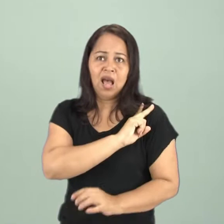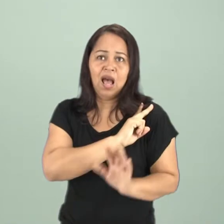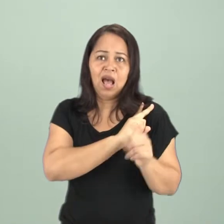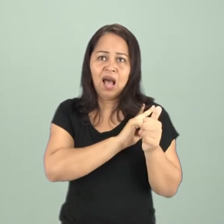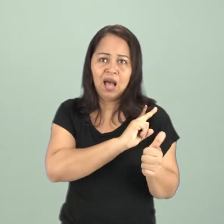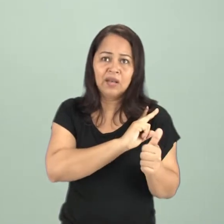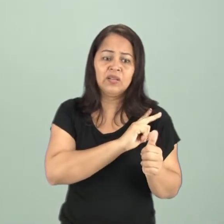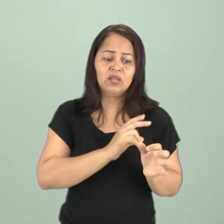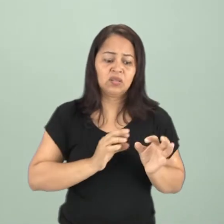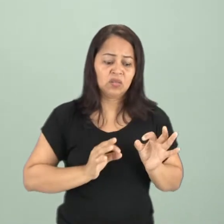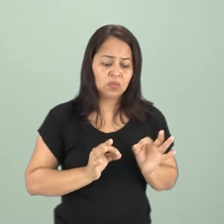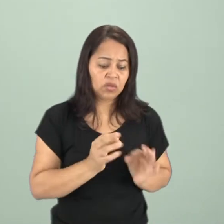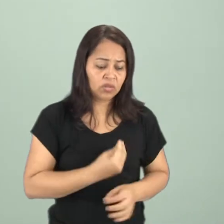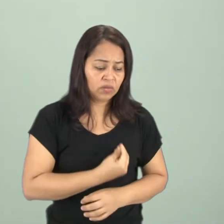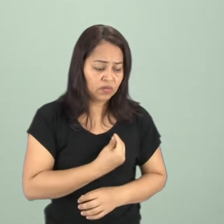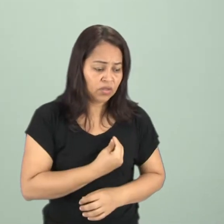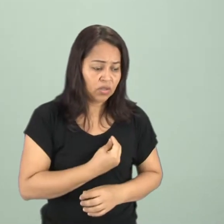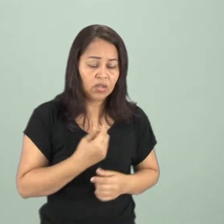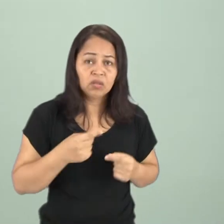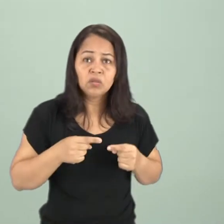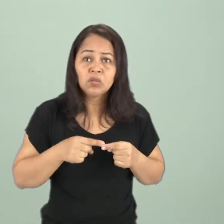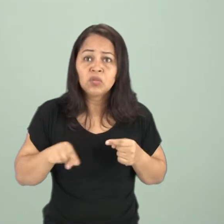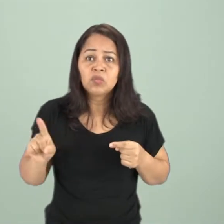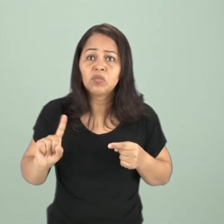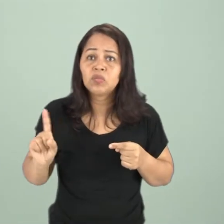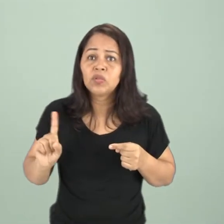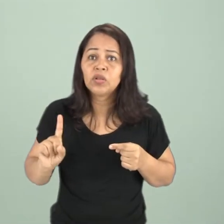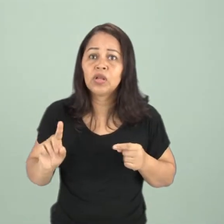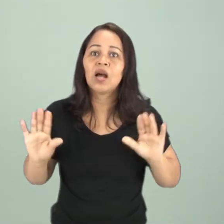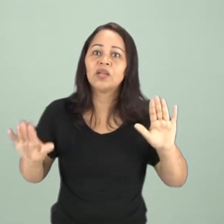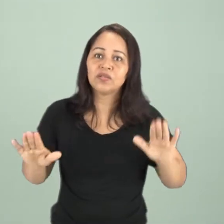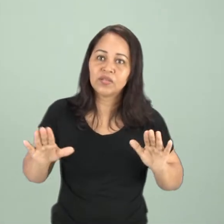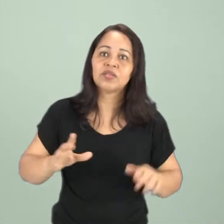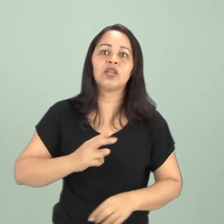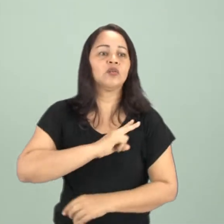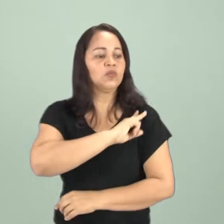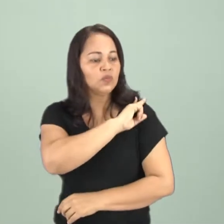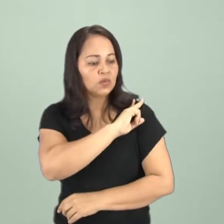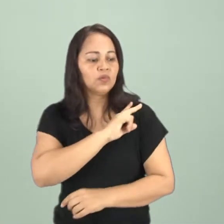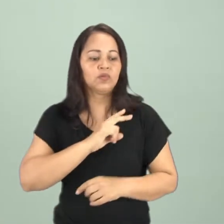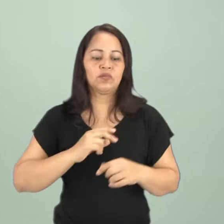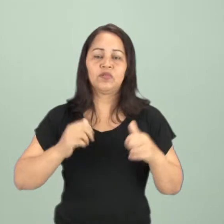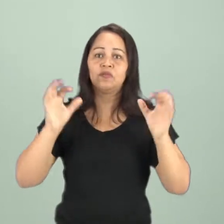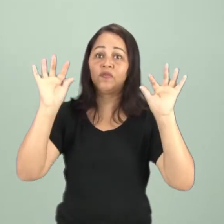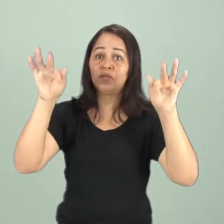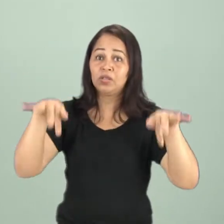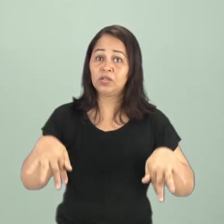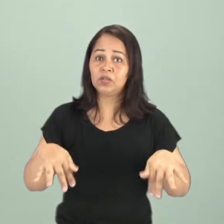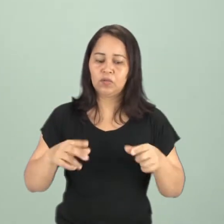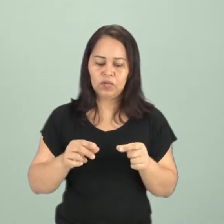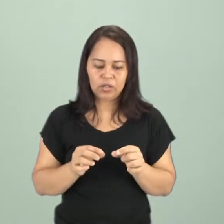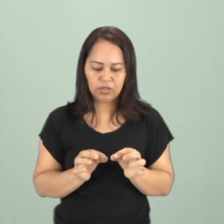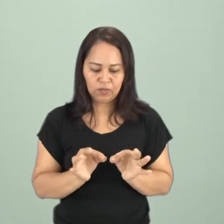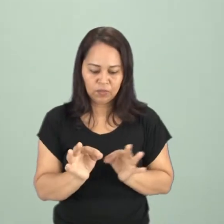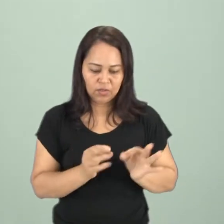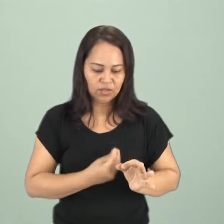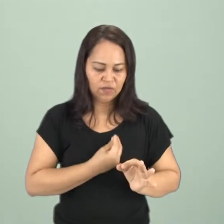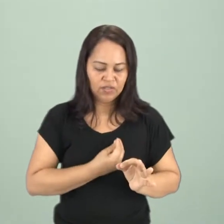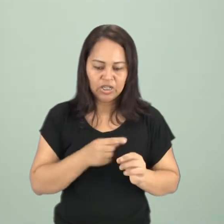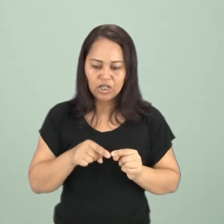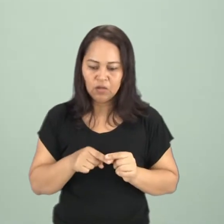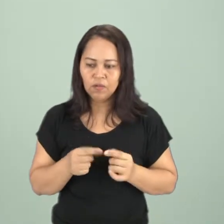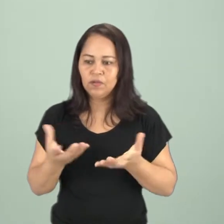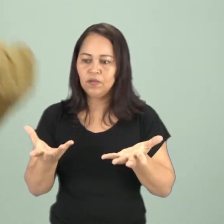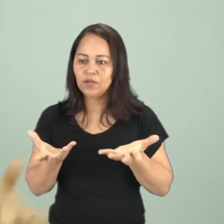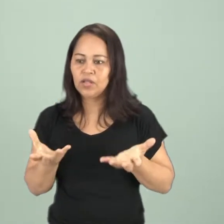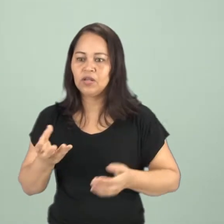sem um projeto de vida e depois eles conseguem identificar. Muitas vezes uma pessoa tem um projeto de vida, se realiza e muda depois, decide fazer uma nova